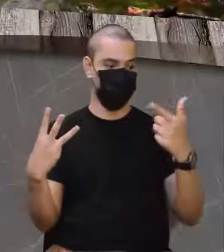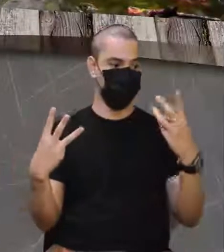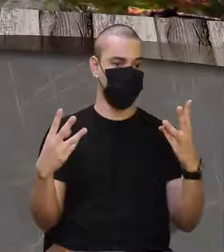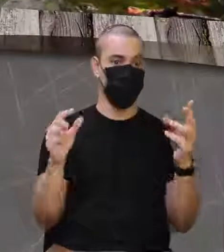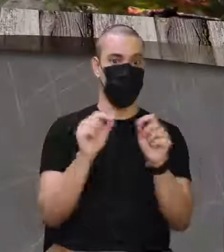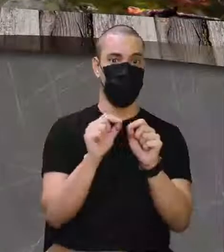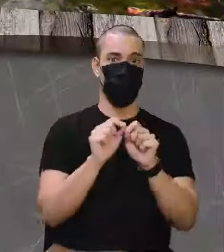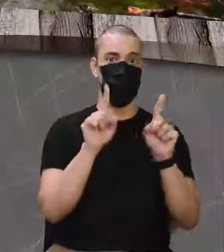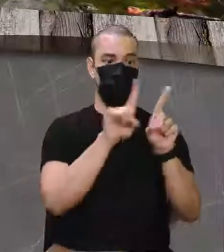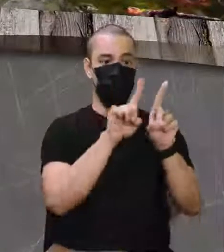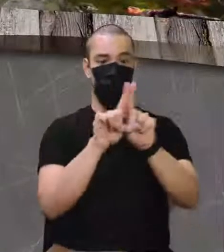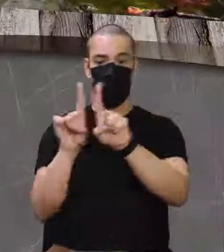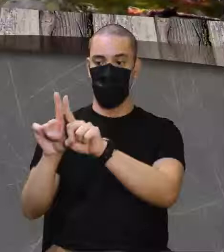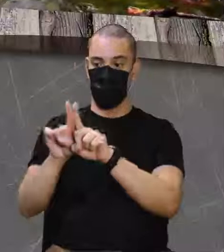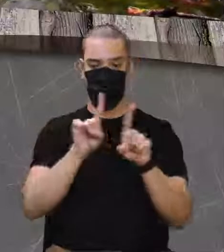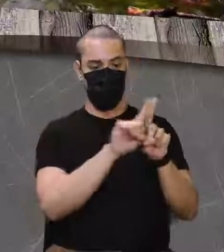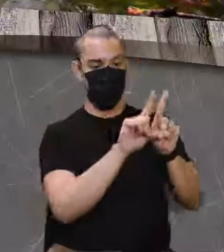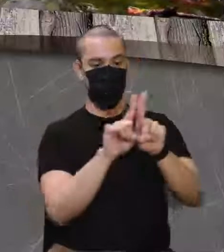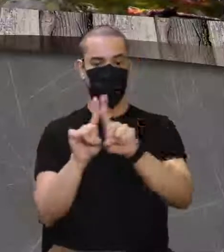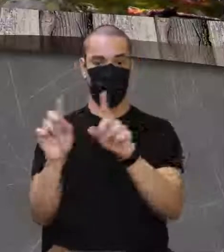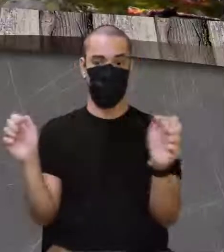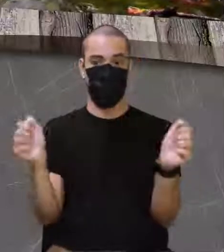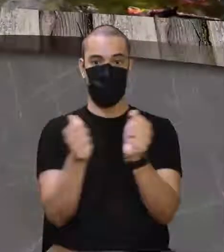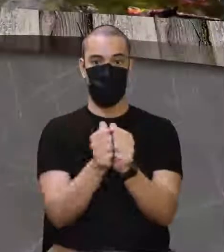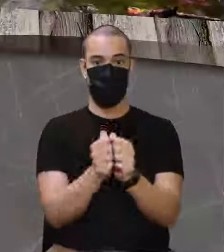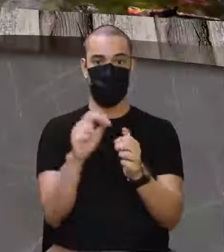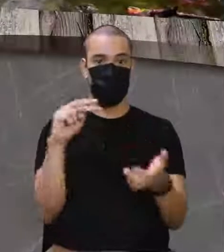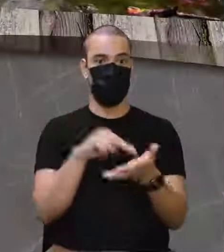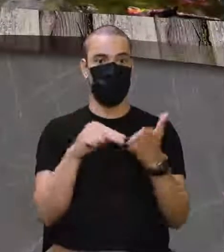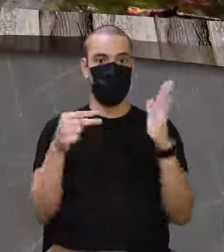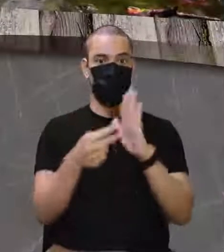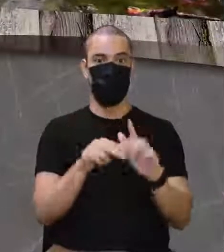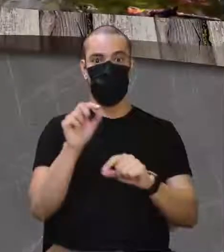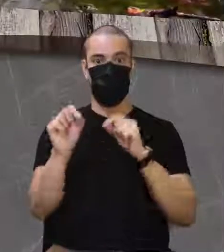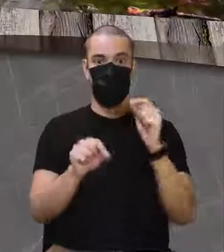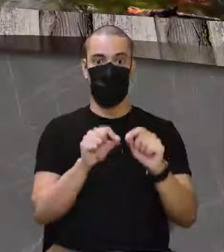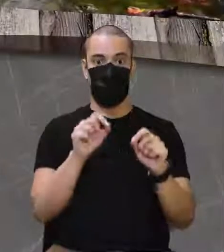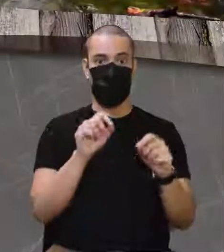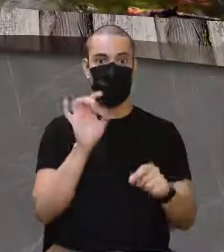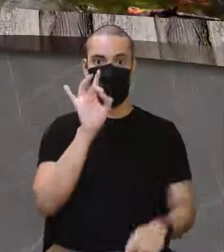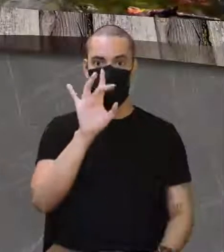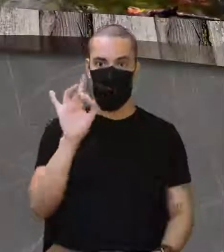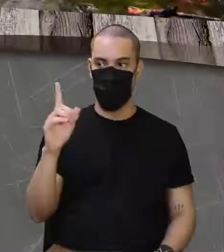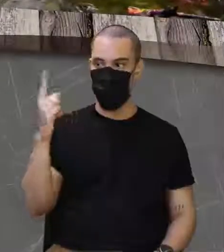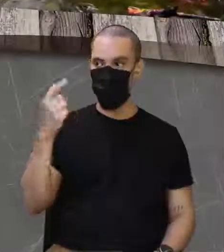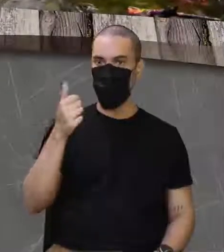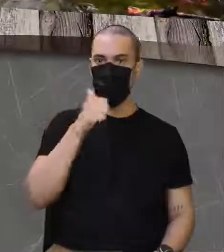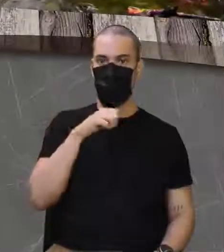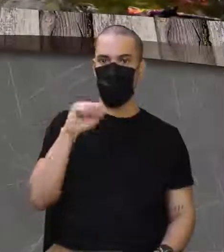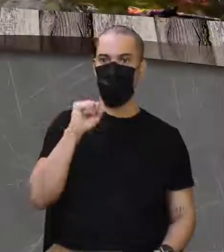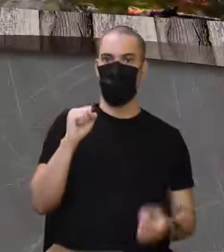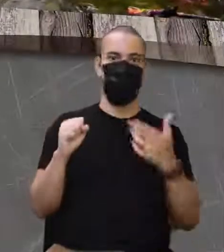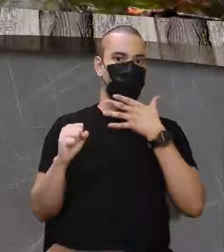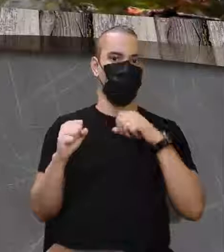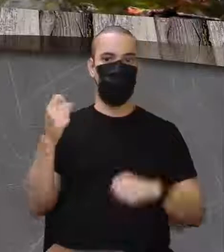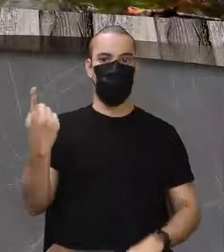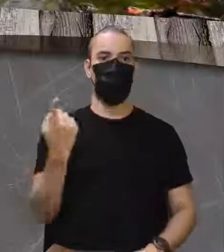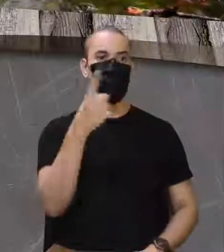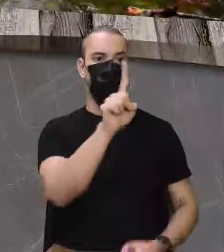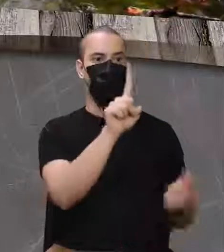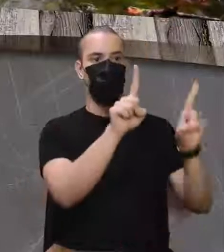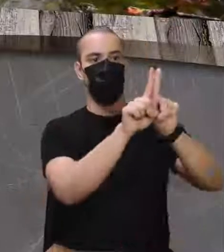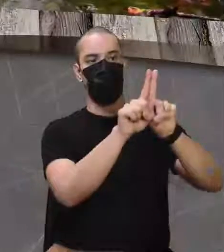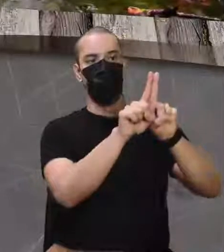pares. E é esses dois fatores que vão formar, por exemplo, uma característica. Cada par desses, né, vão formar características,